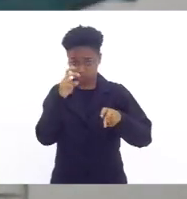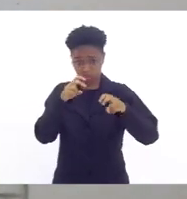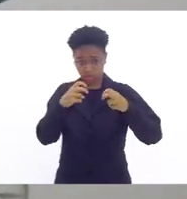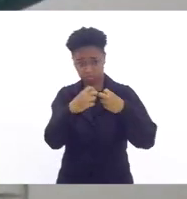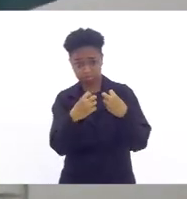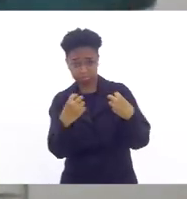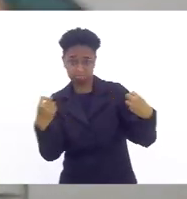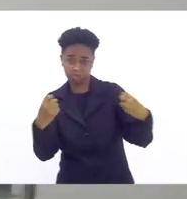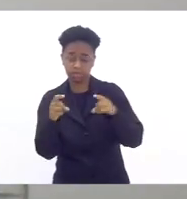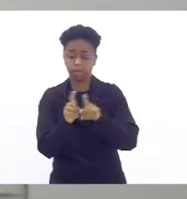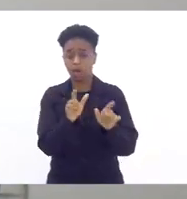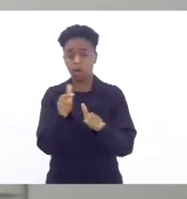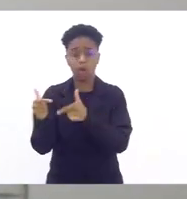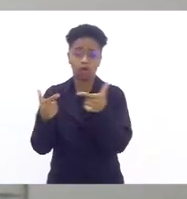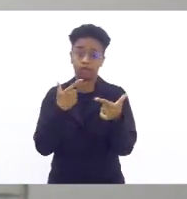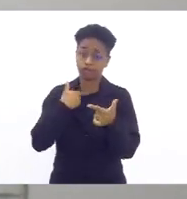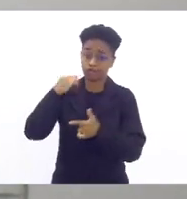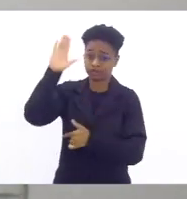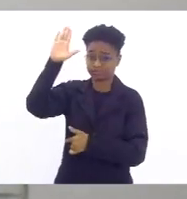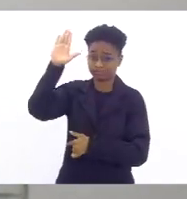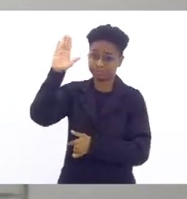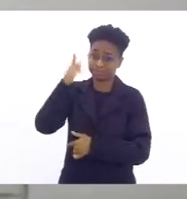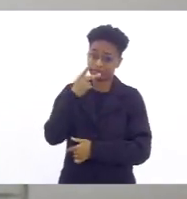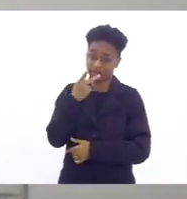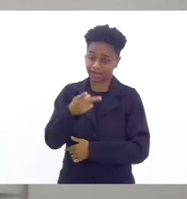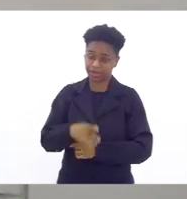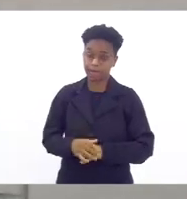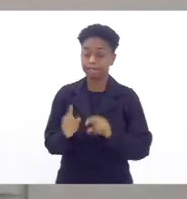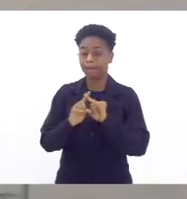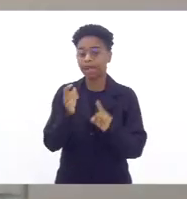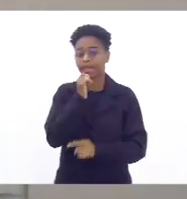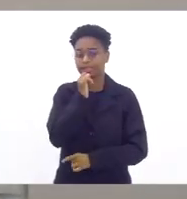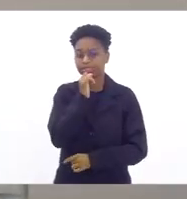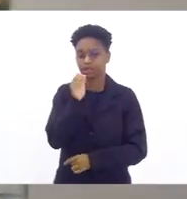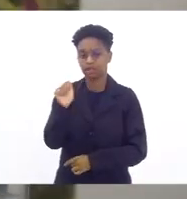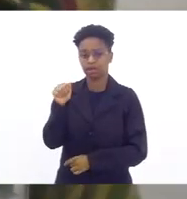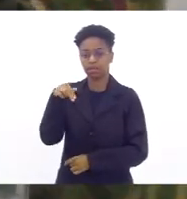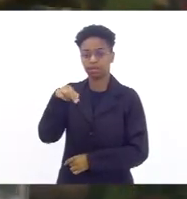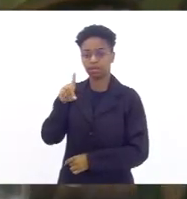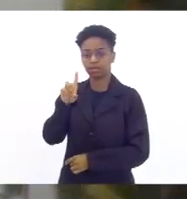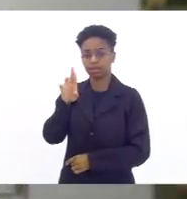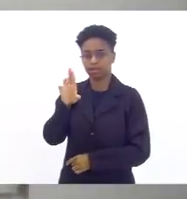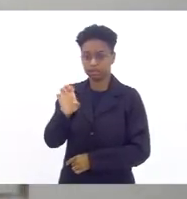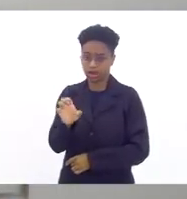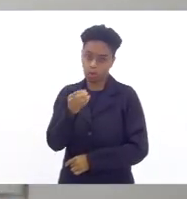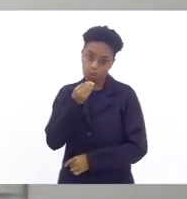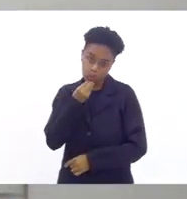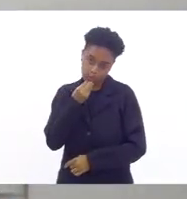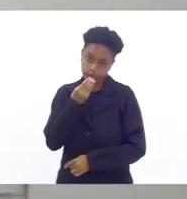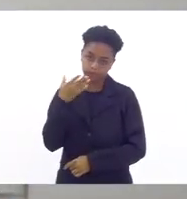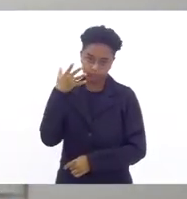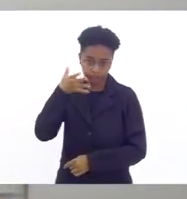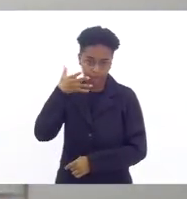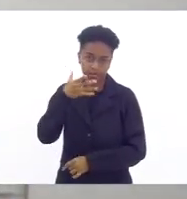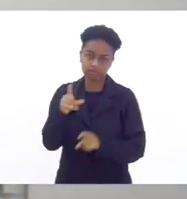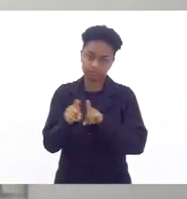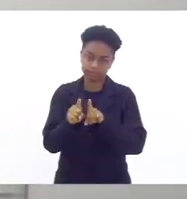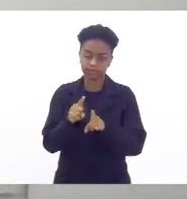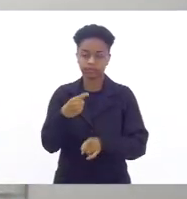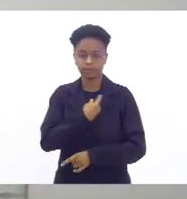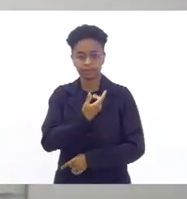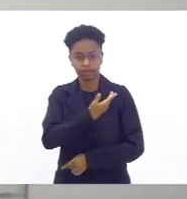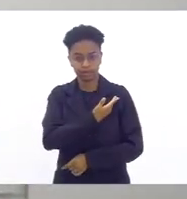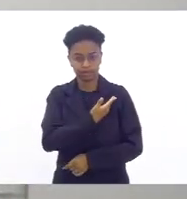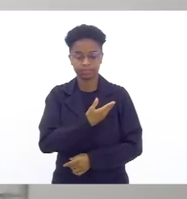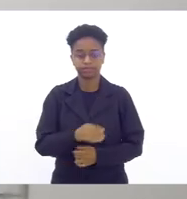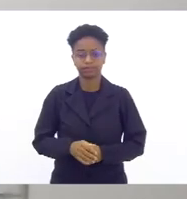vários outros já estão aqui mas por exemplo o André Barros né obviamente vai falar nosso companheiros vai estar